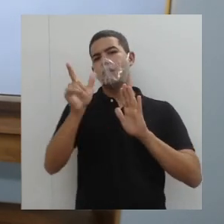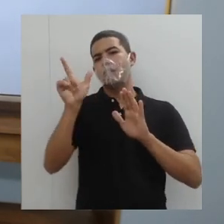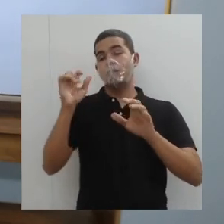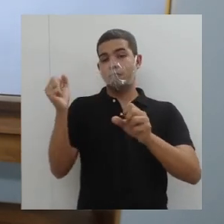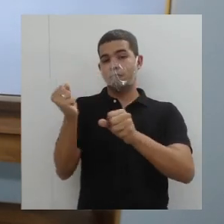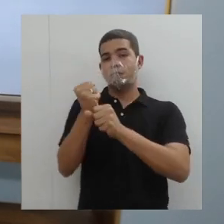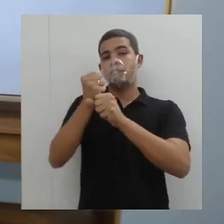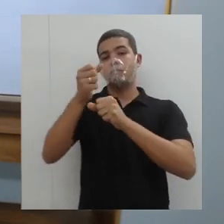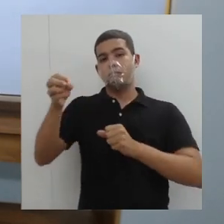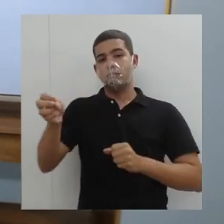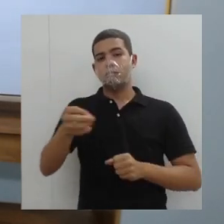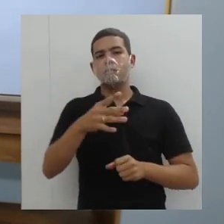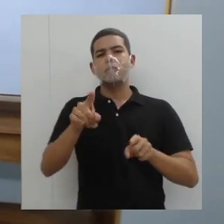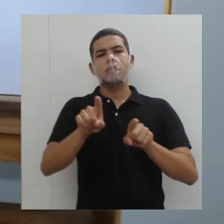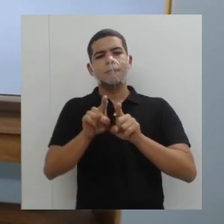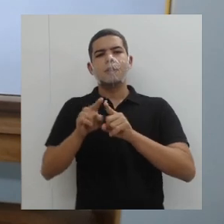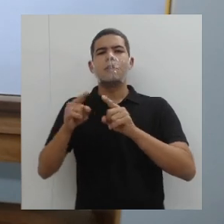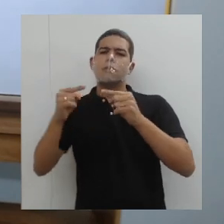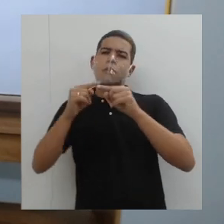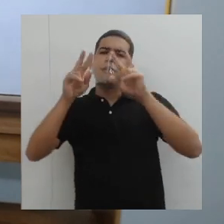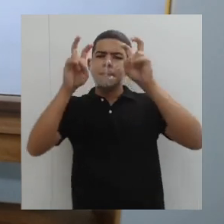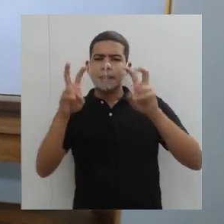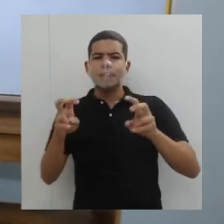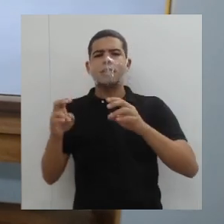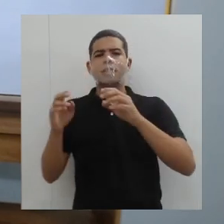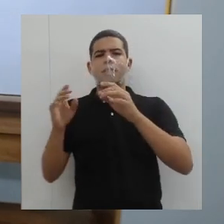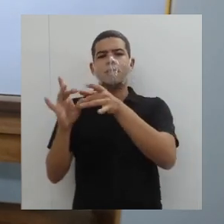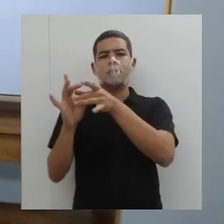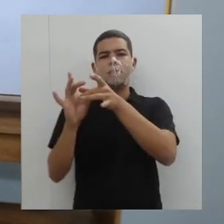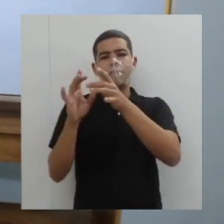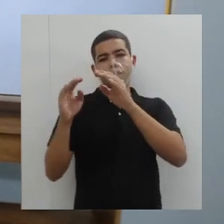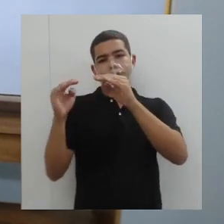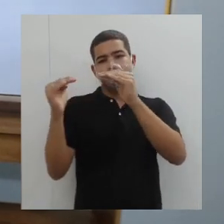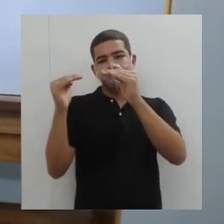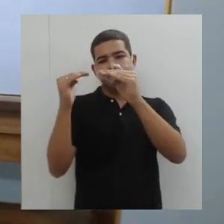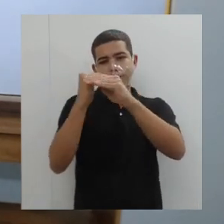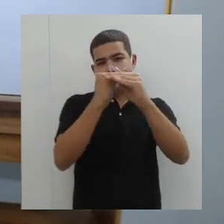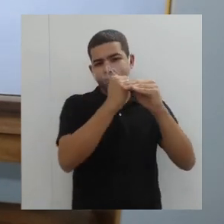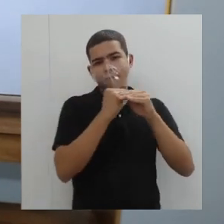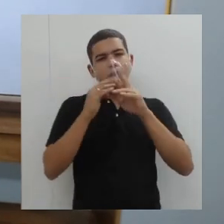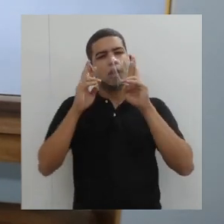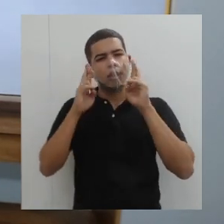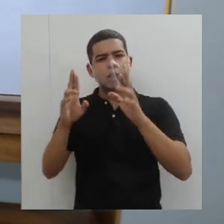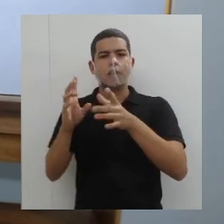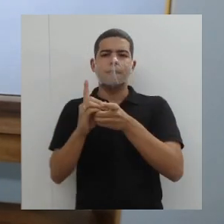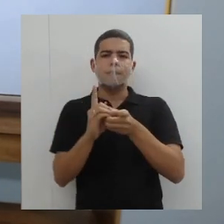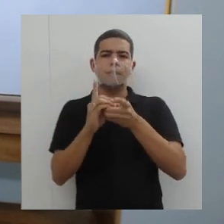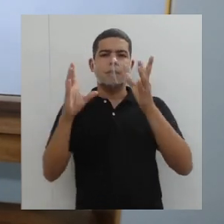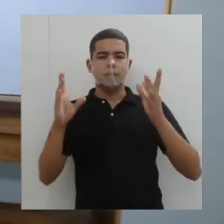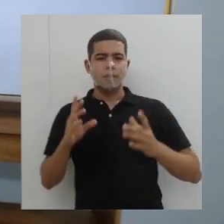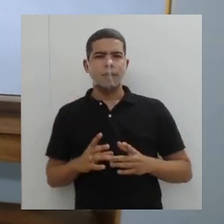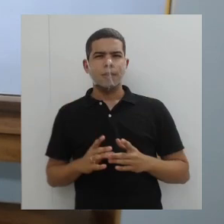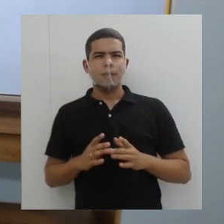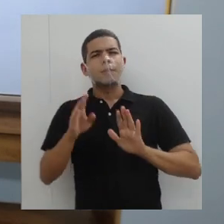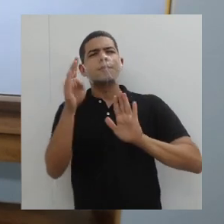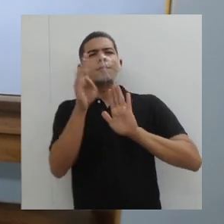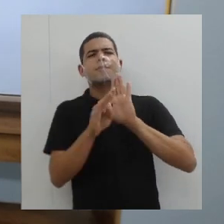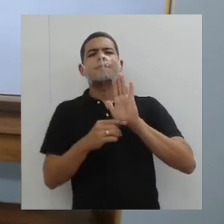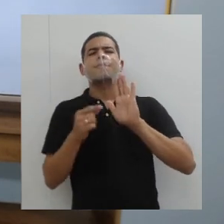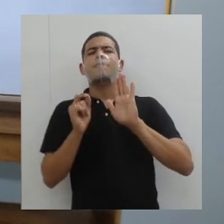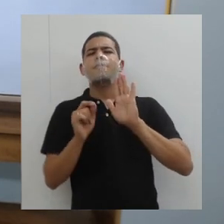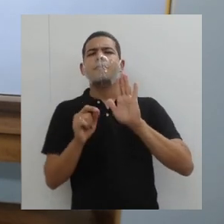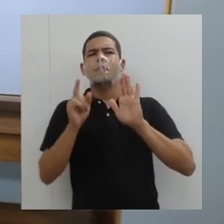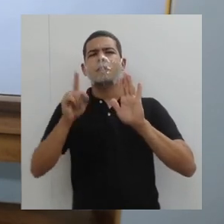igualdade, respeito e sobre democracia. Então, nesse aspecto, a heteronormatividade, ela visa regular e